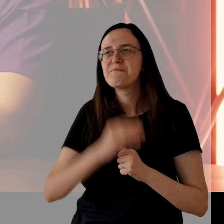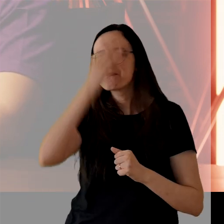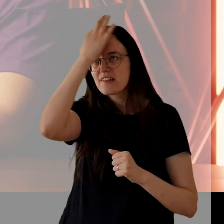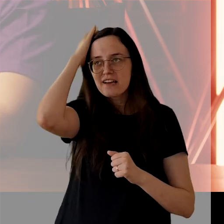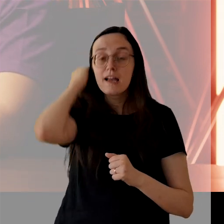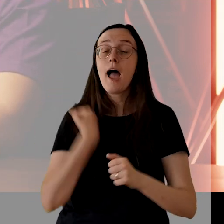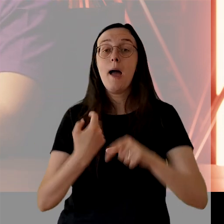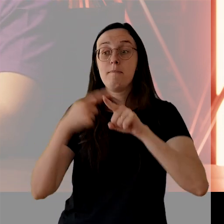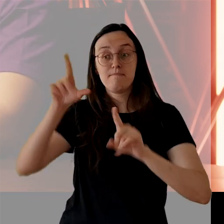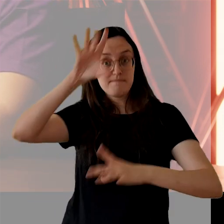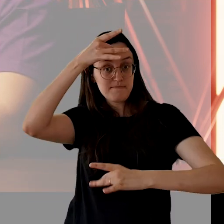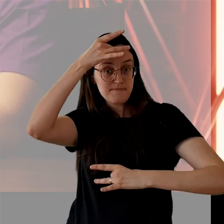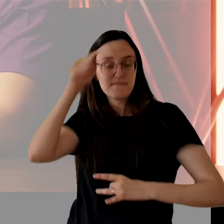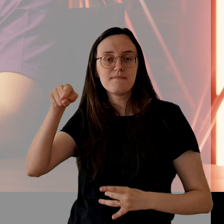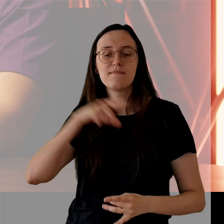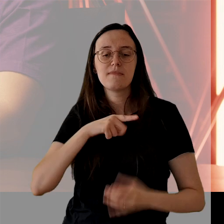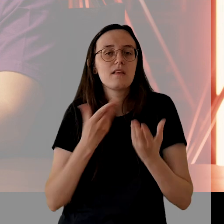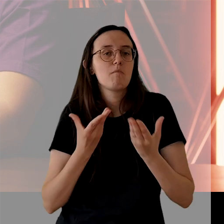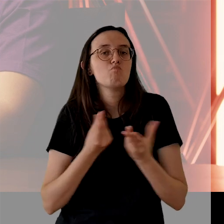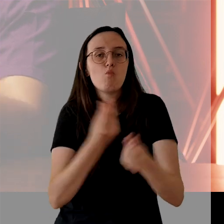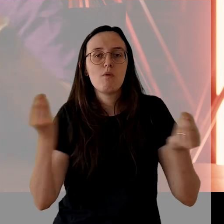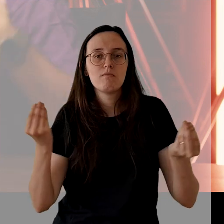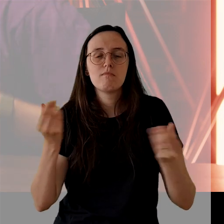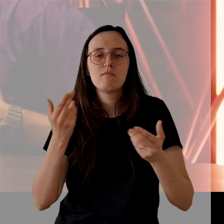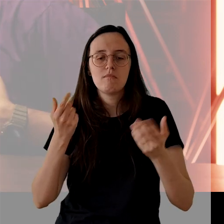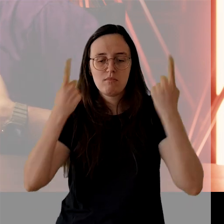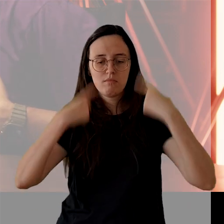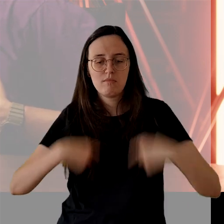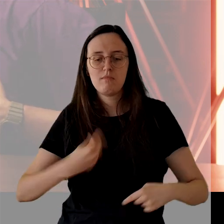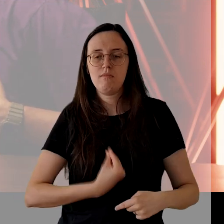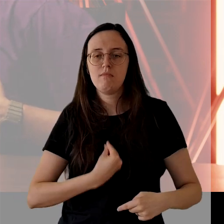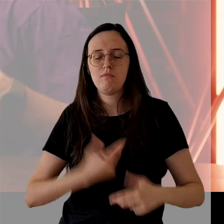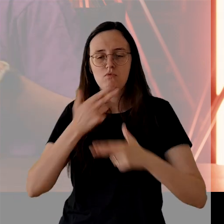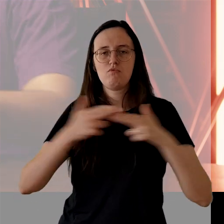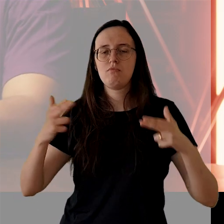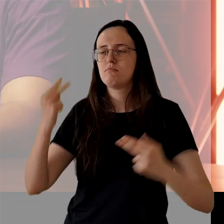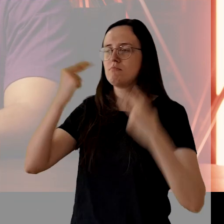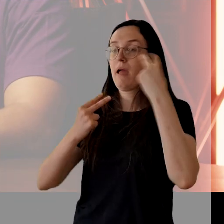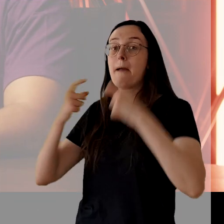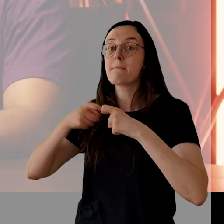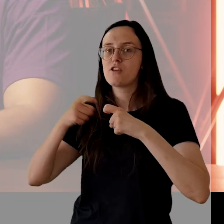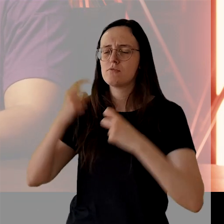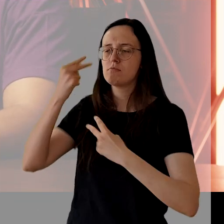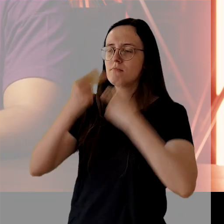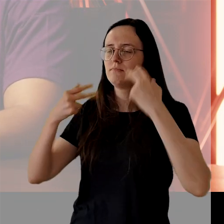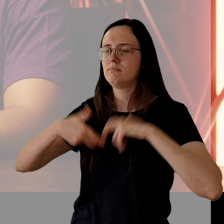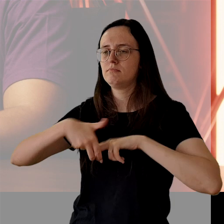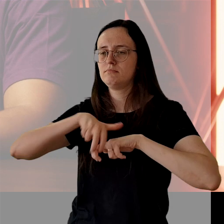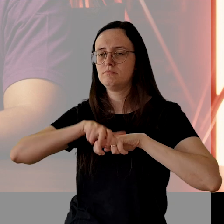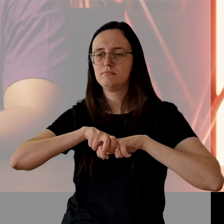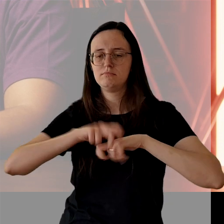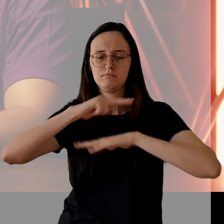porque a personagem ela grava muitas cenas nua, sendo examinada, né, por um médico. Então ela sentava numa maca